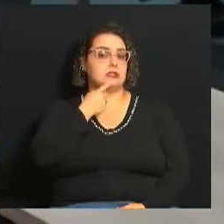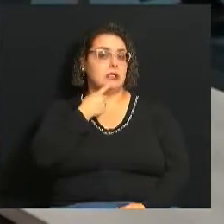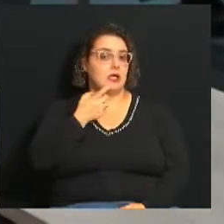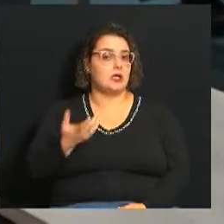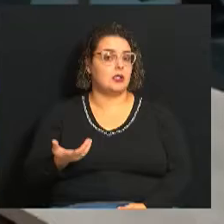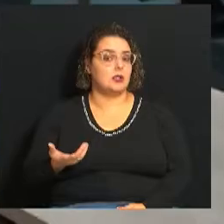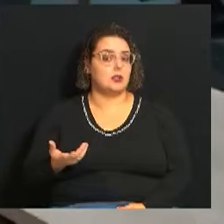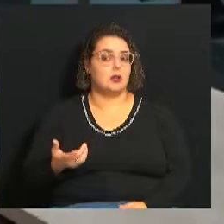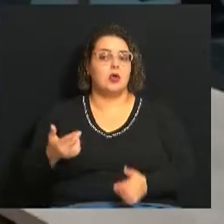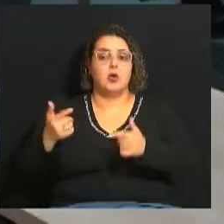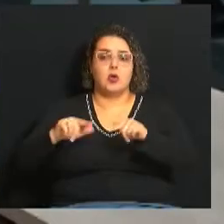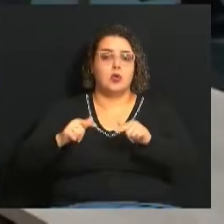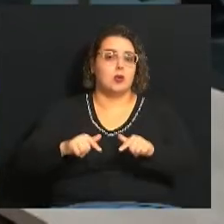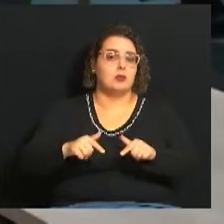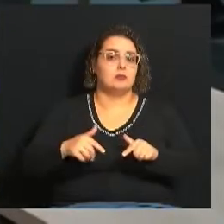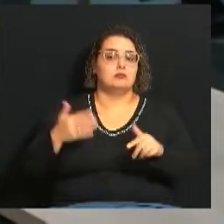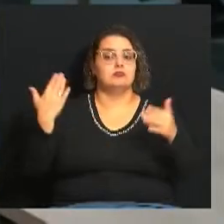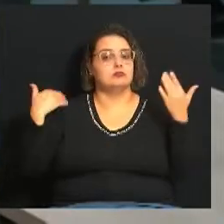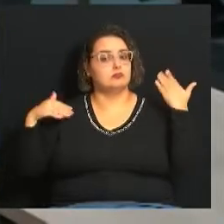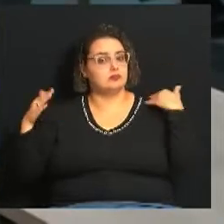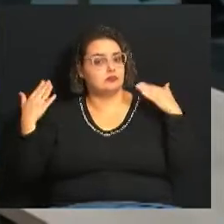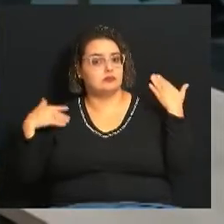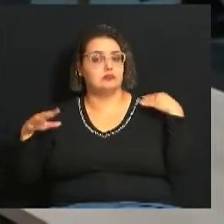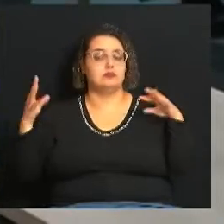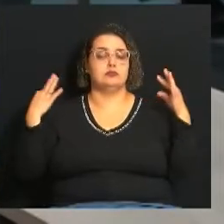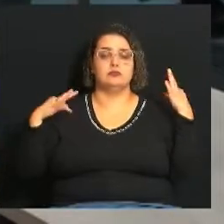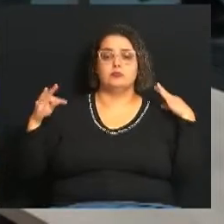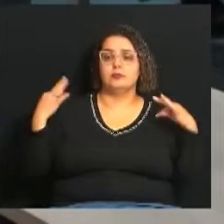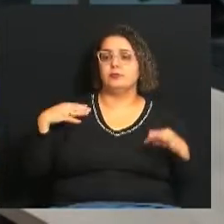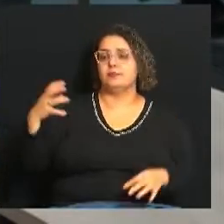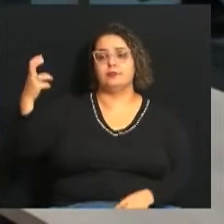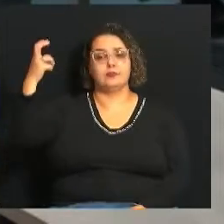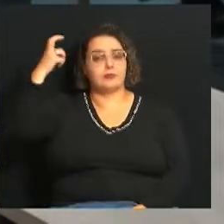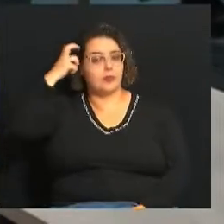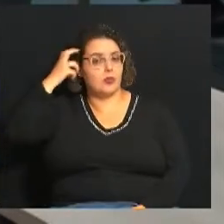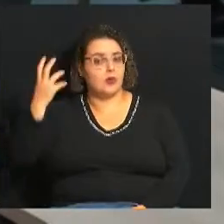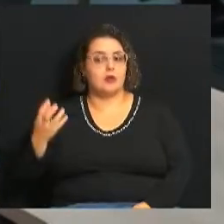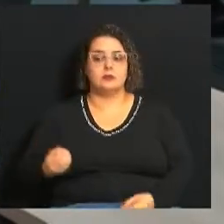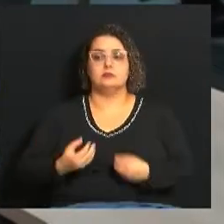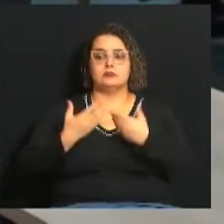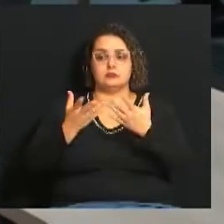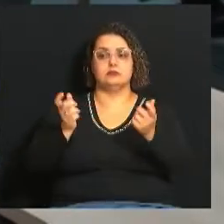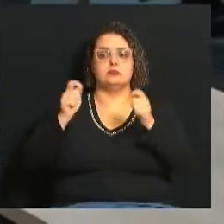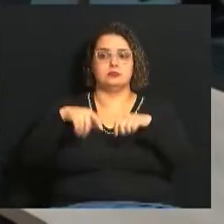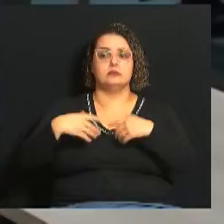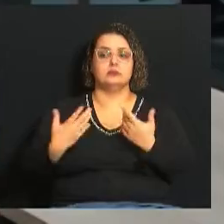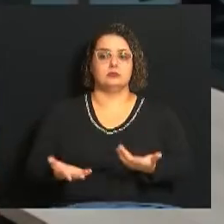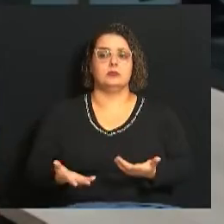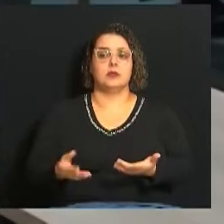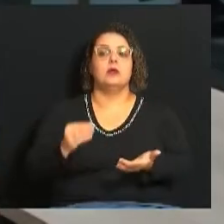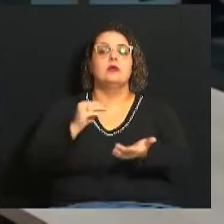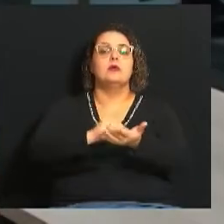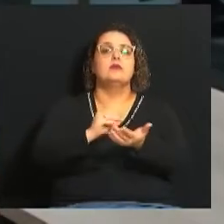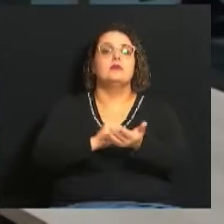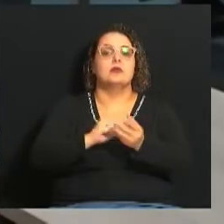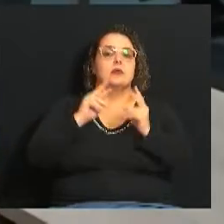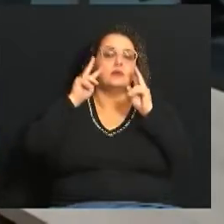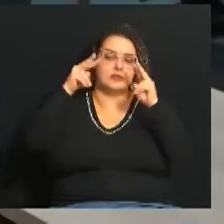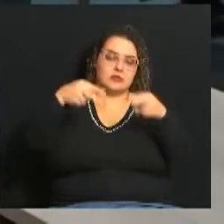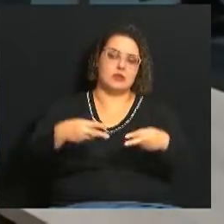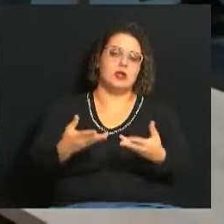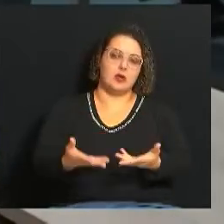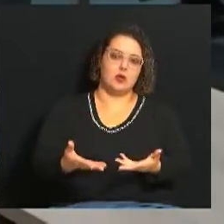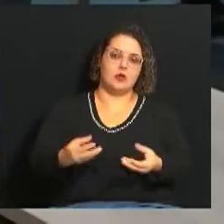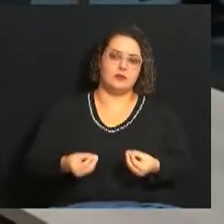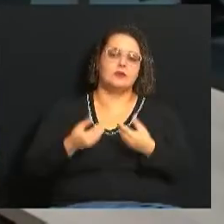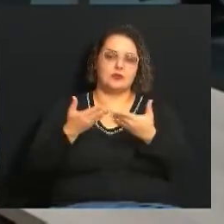um lugar que as pessoas passeiam, turístico, cultural e traz renda para a cidade, é o que eu falo. Faltava esse reconhecimento que hoje foi